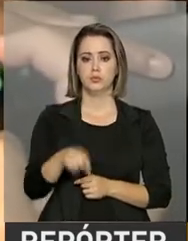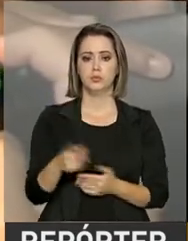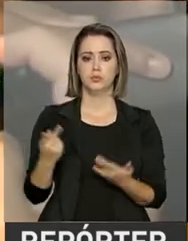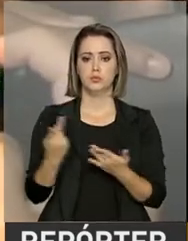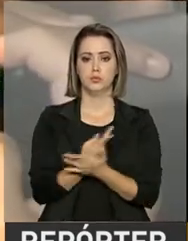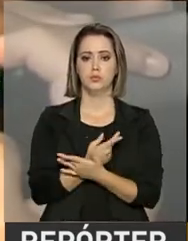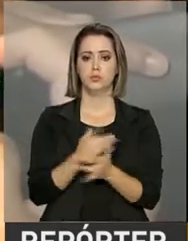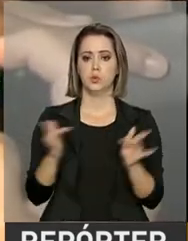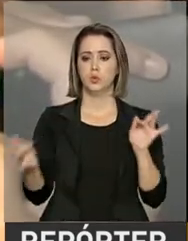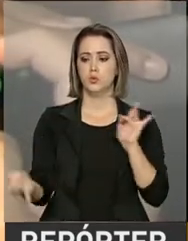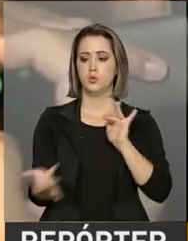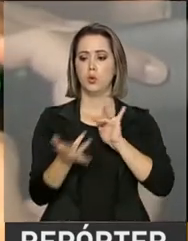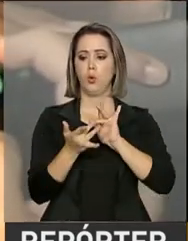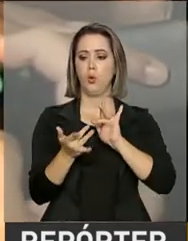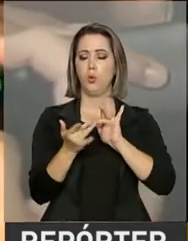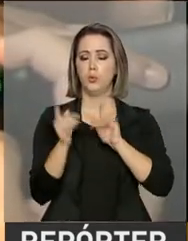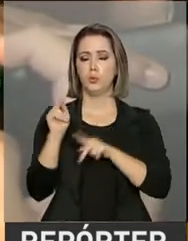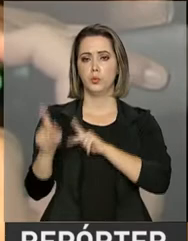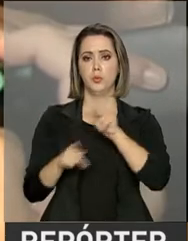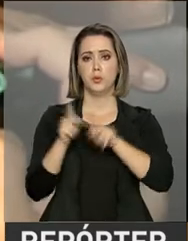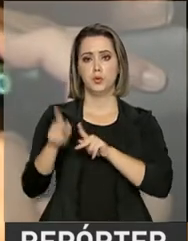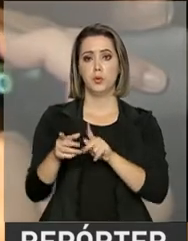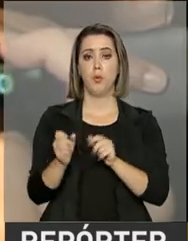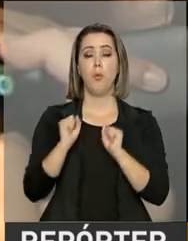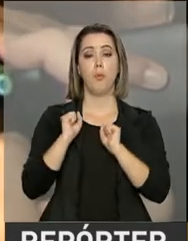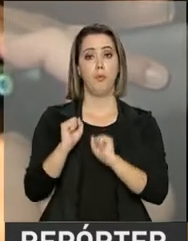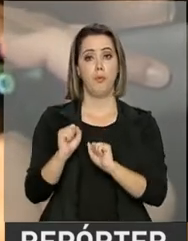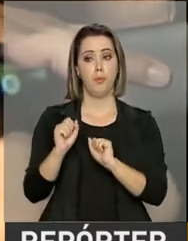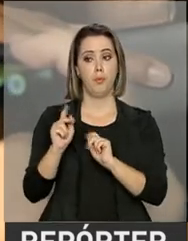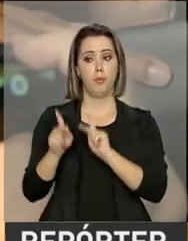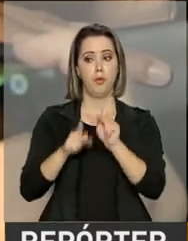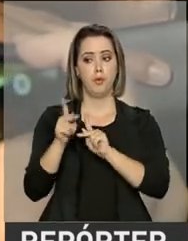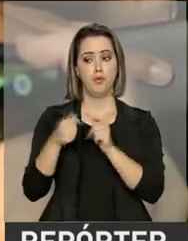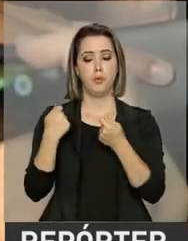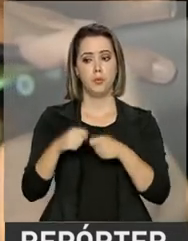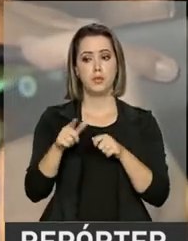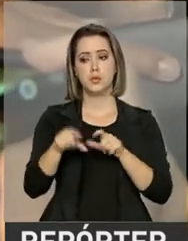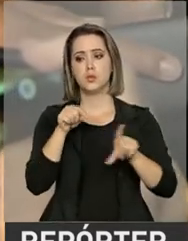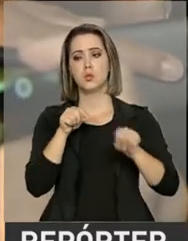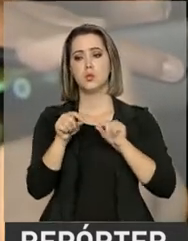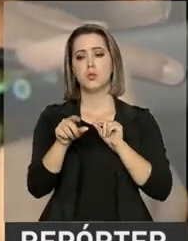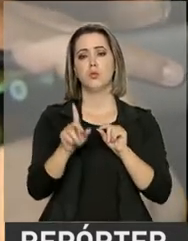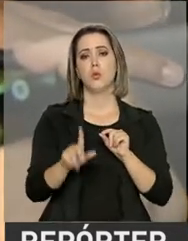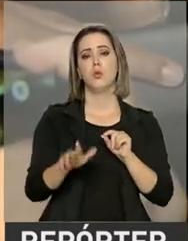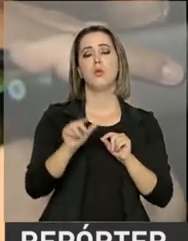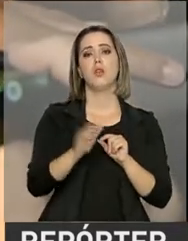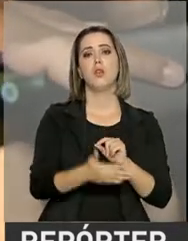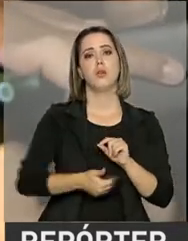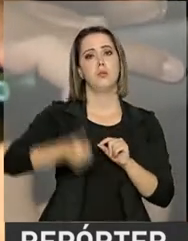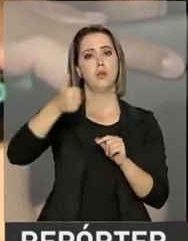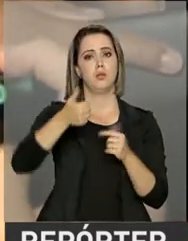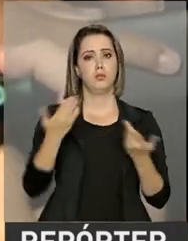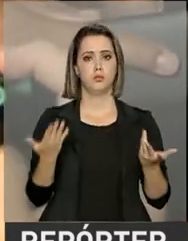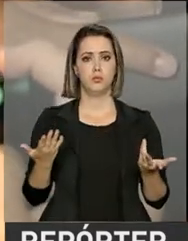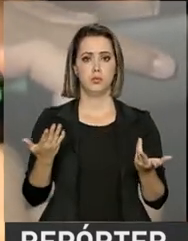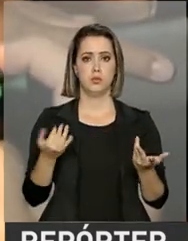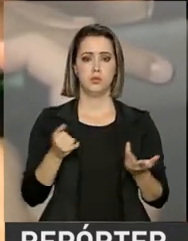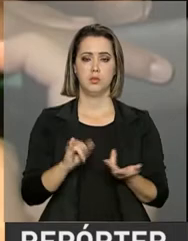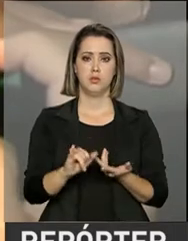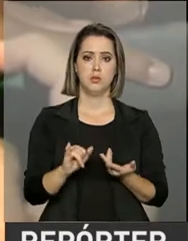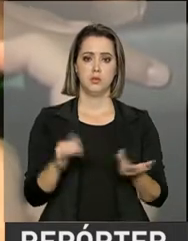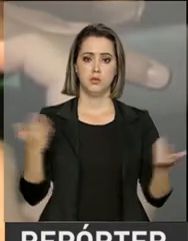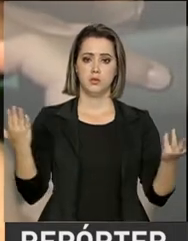alvo de acordo com a população o povo brasileiro o que é melhor é